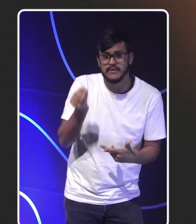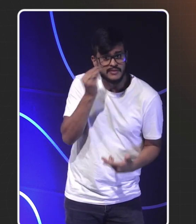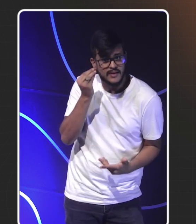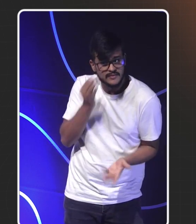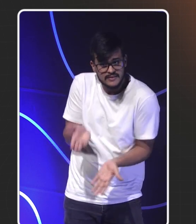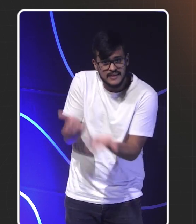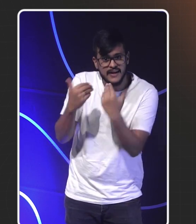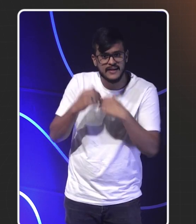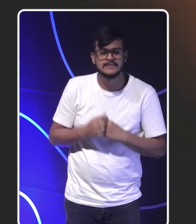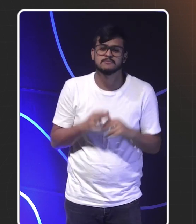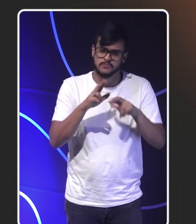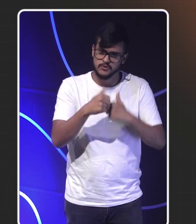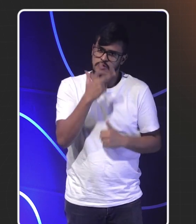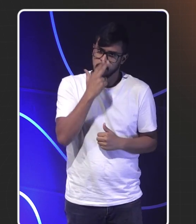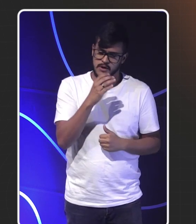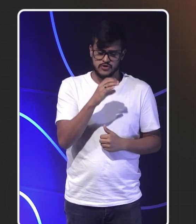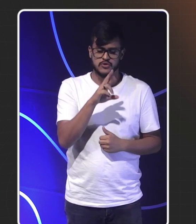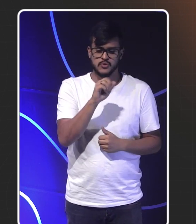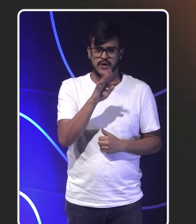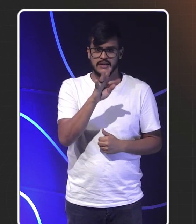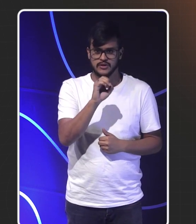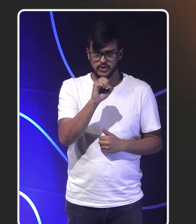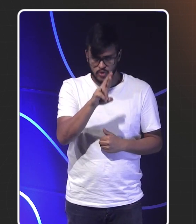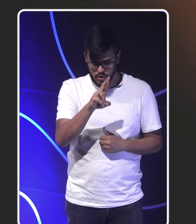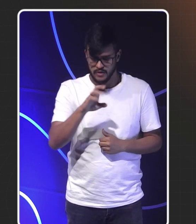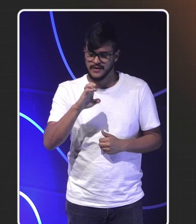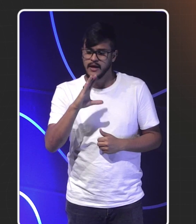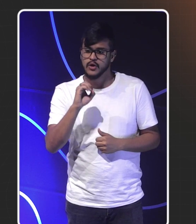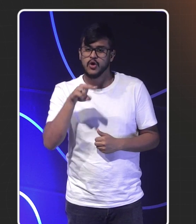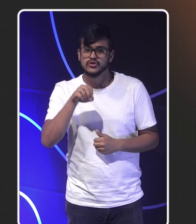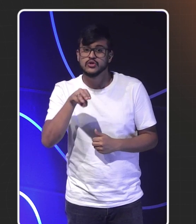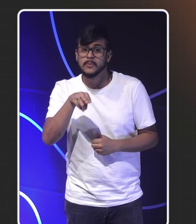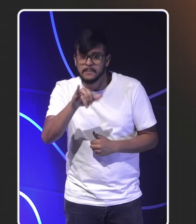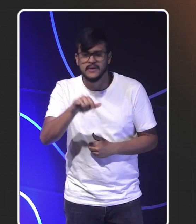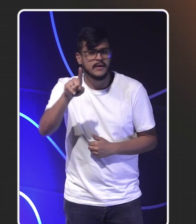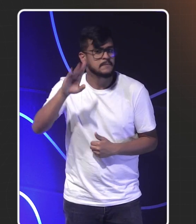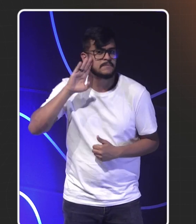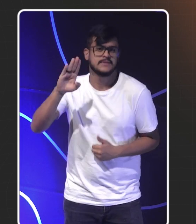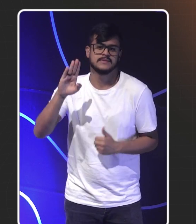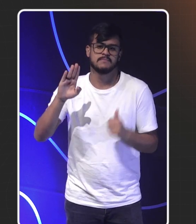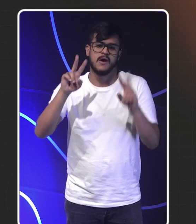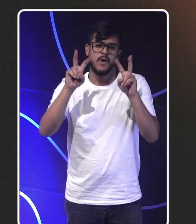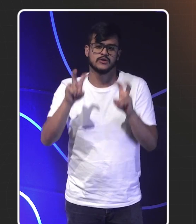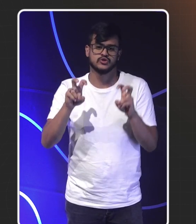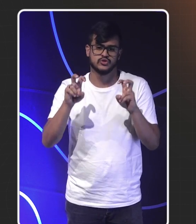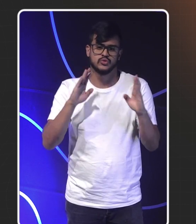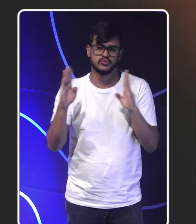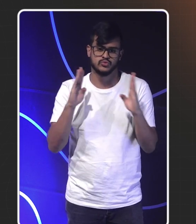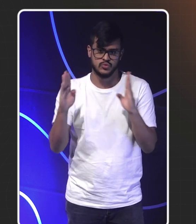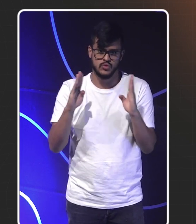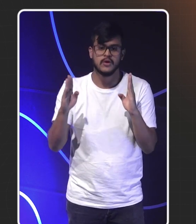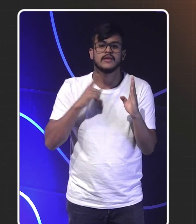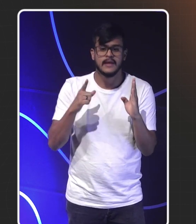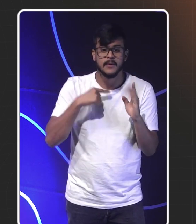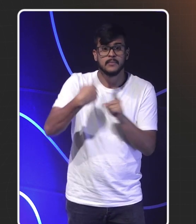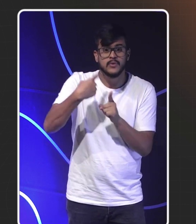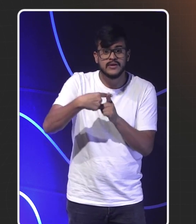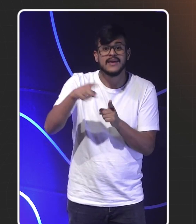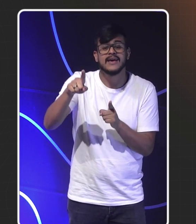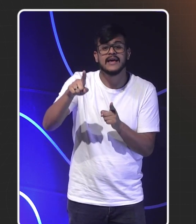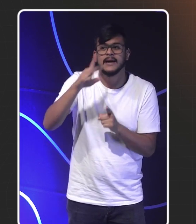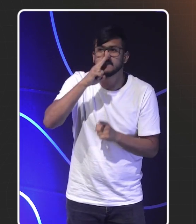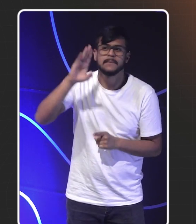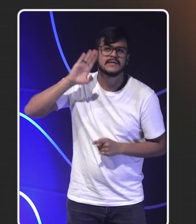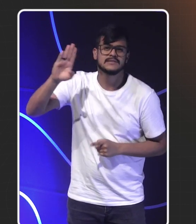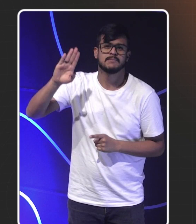a Creator Economy ela é o assunto do momento justamente por isso, porque ela permite que a gente experimente a partir da nossa audiência, da